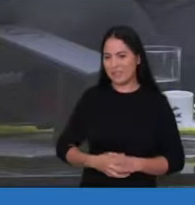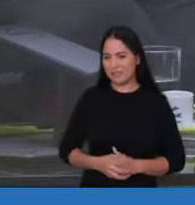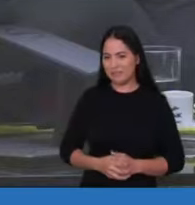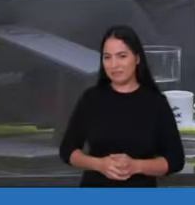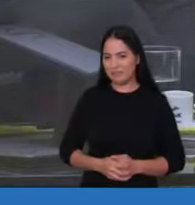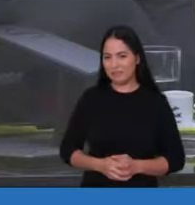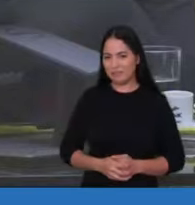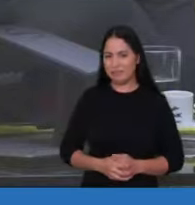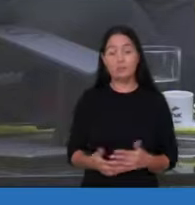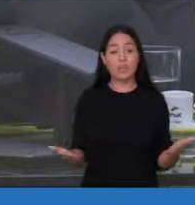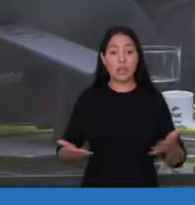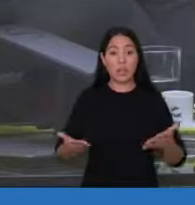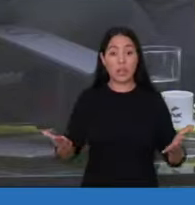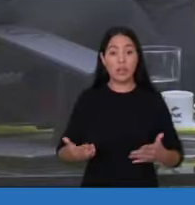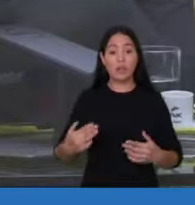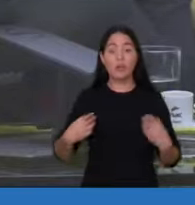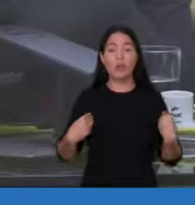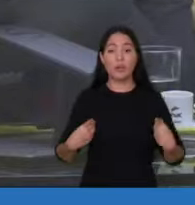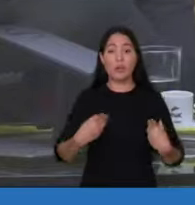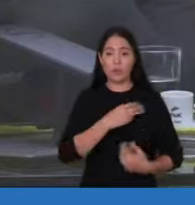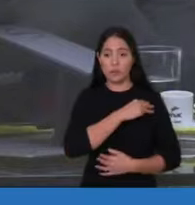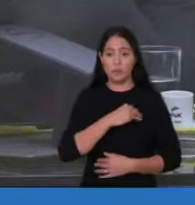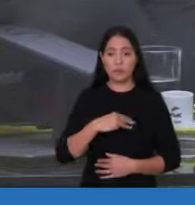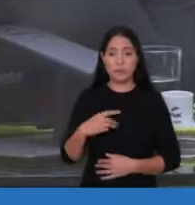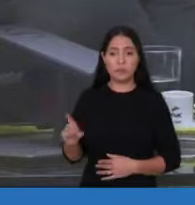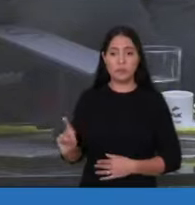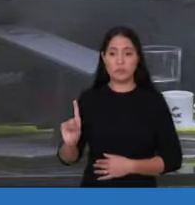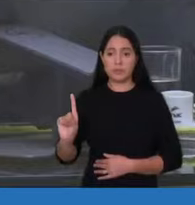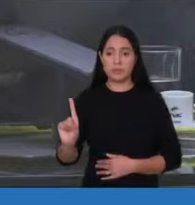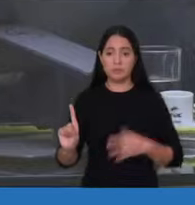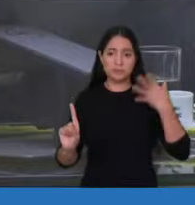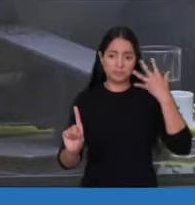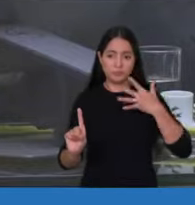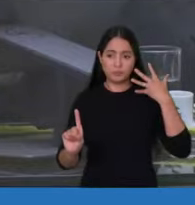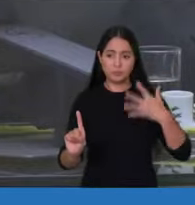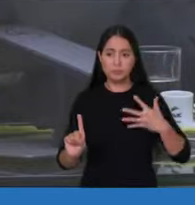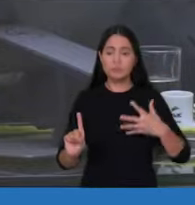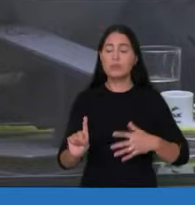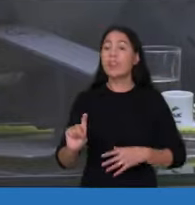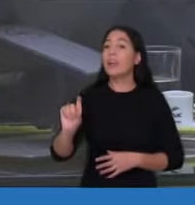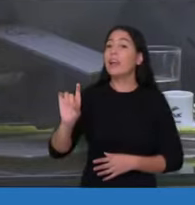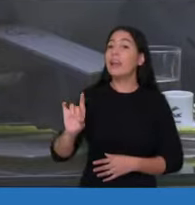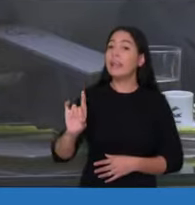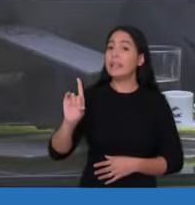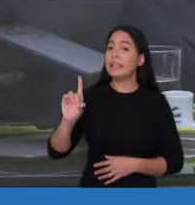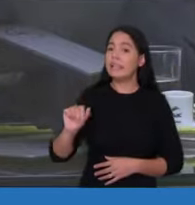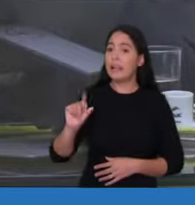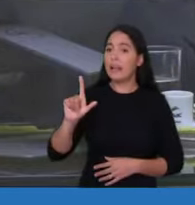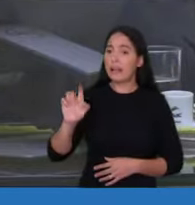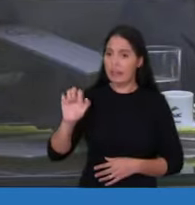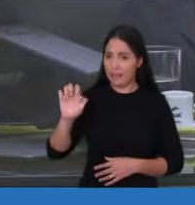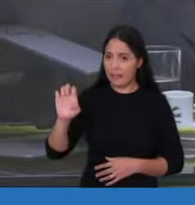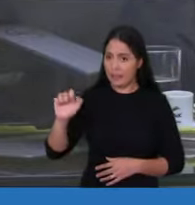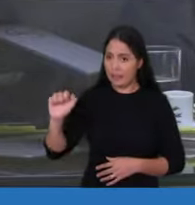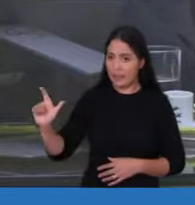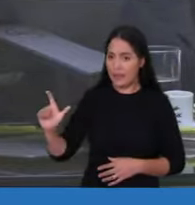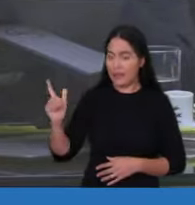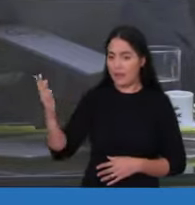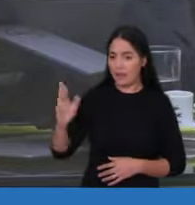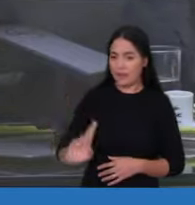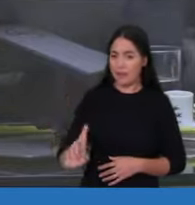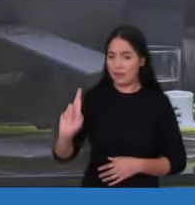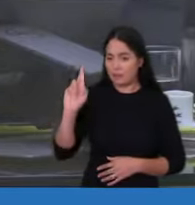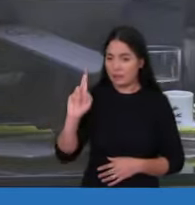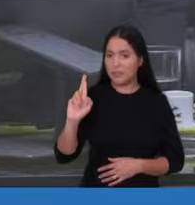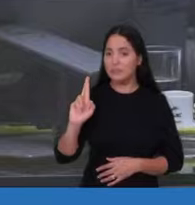Enquanto o ministro vai à tribuna, registrar a presença da querida Ieda Leal, representando o Ministério da Igualdade Racial, nossa secretária nacional de promoção da